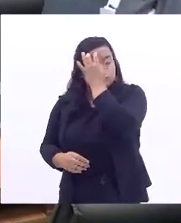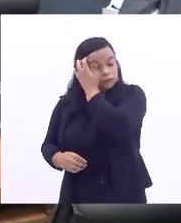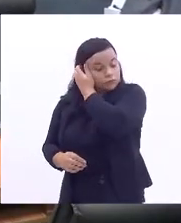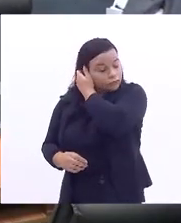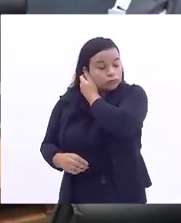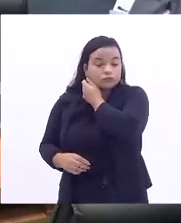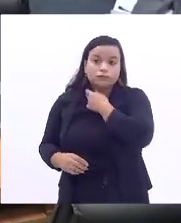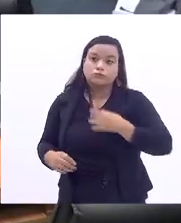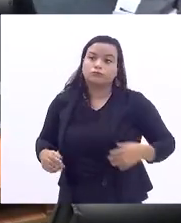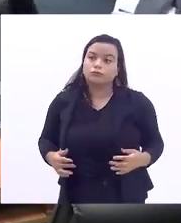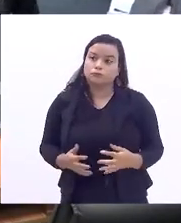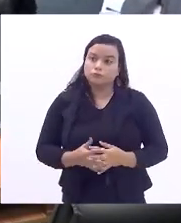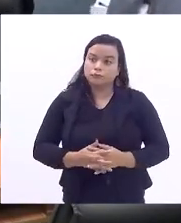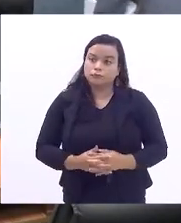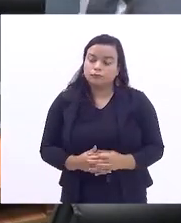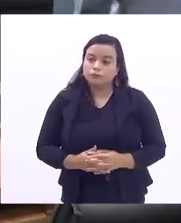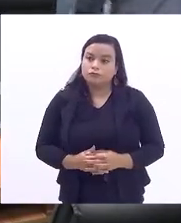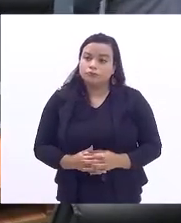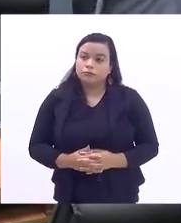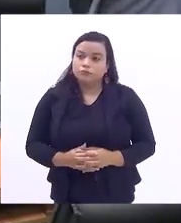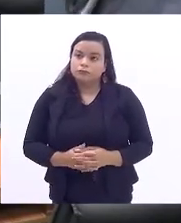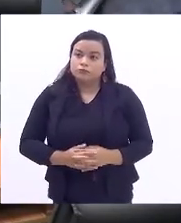E aí